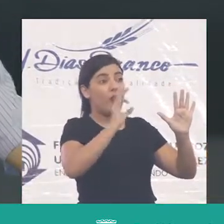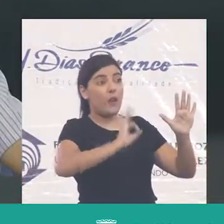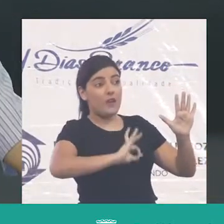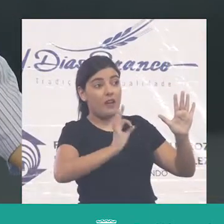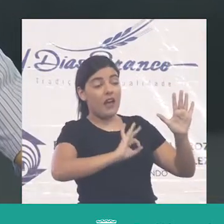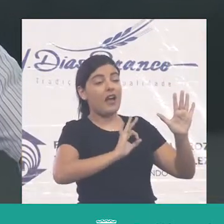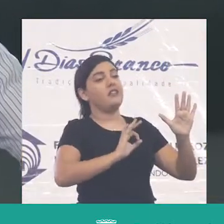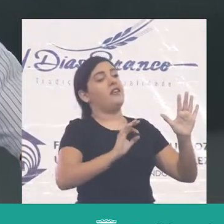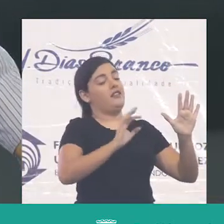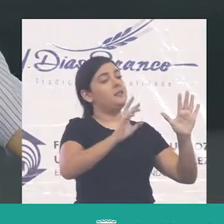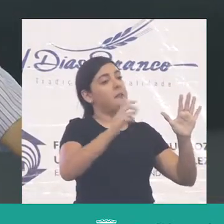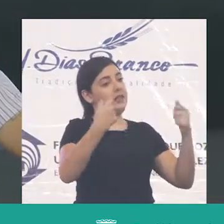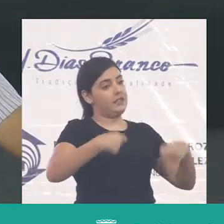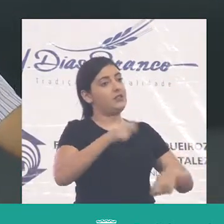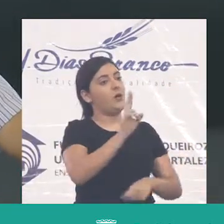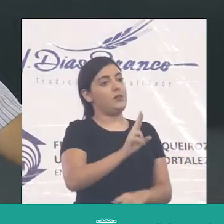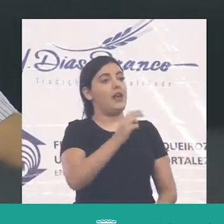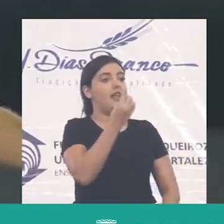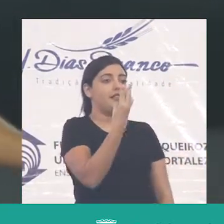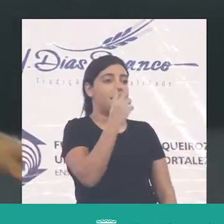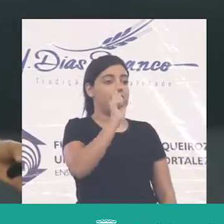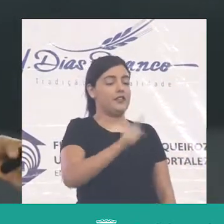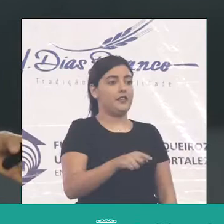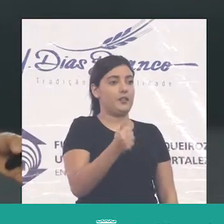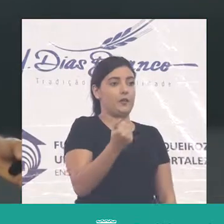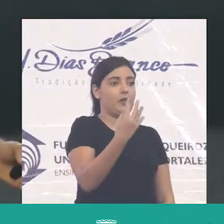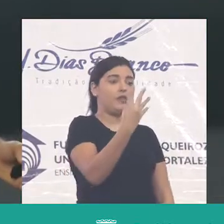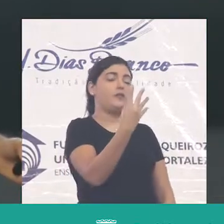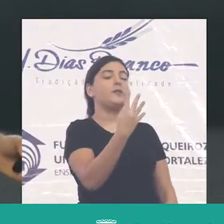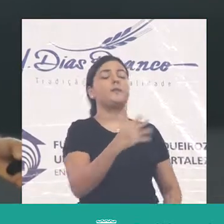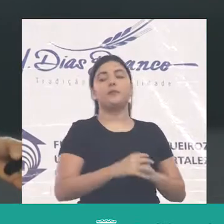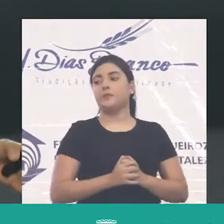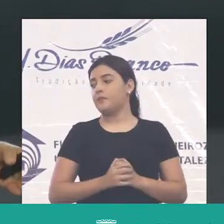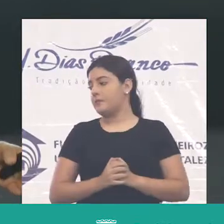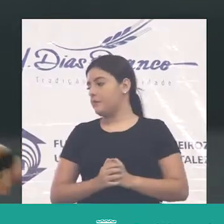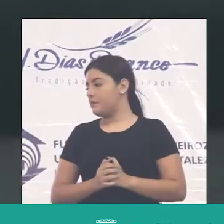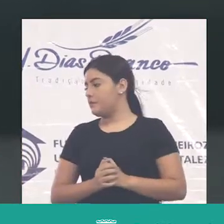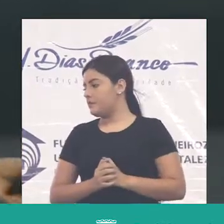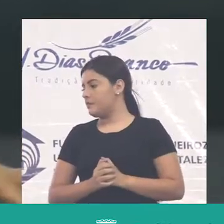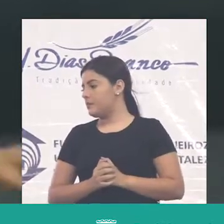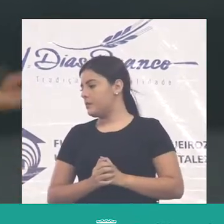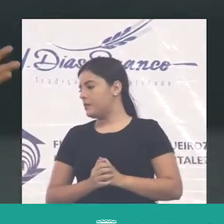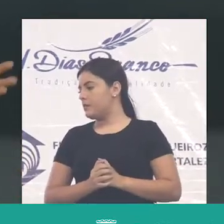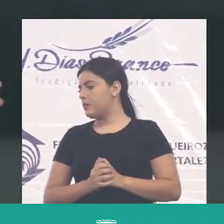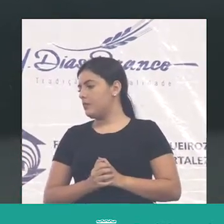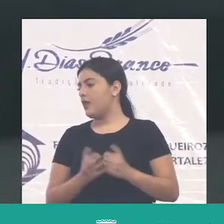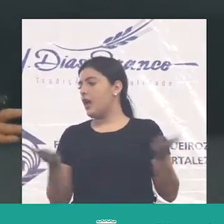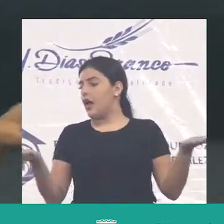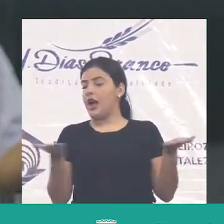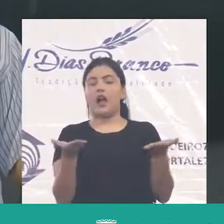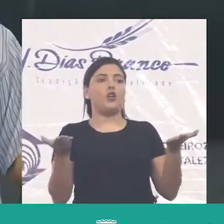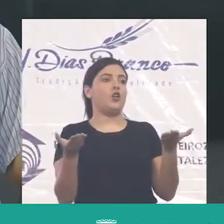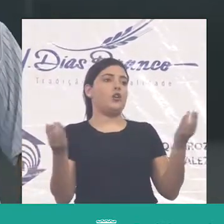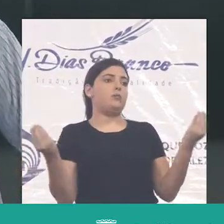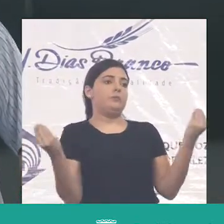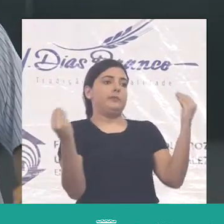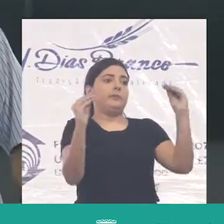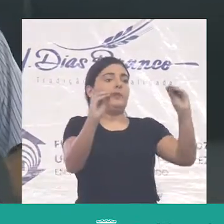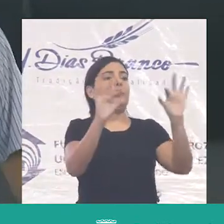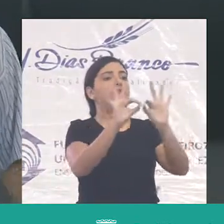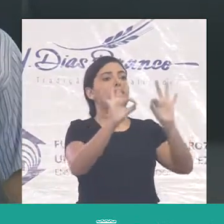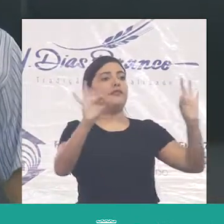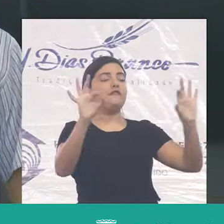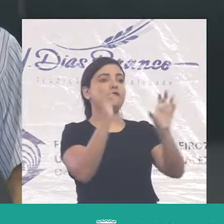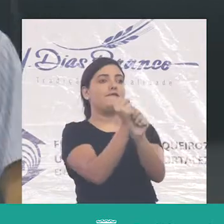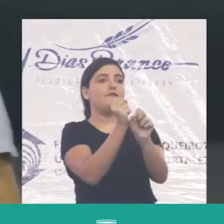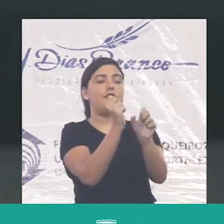π é 3,14, eu sei que o raio vale 4, eu sei que a altura da diferença é só 3, é só aplicar na fórmula direto.